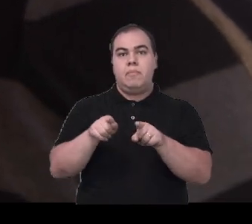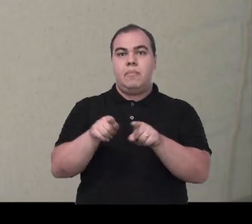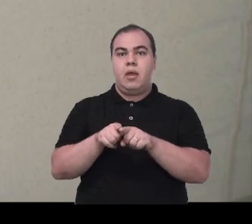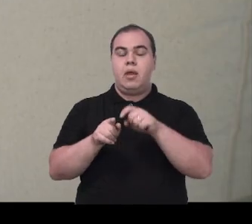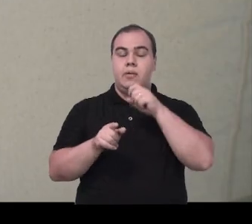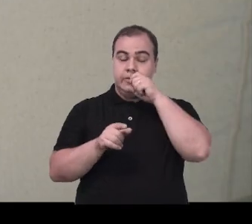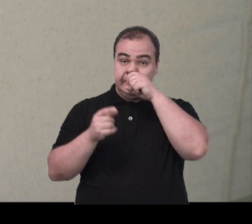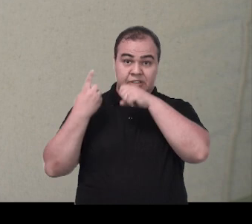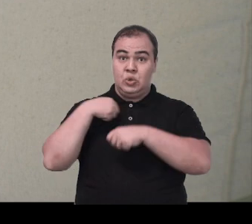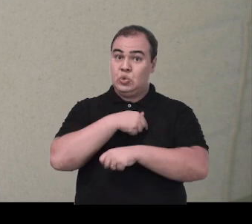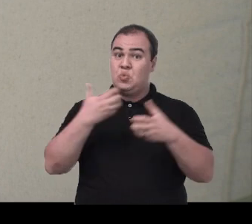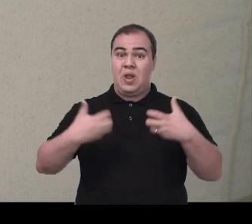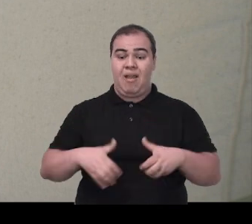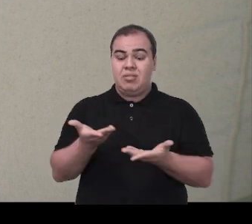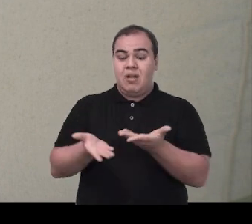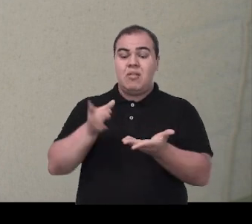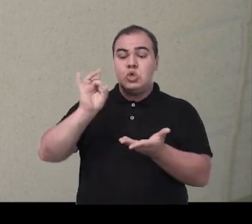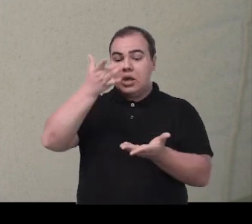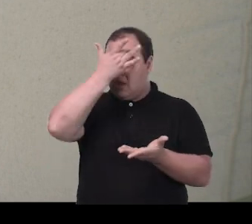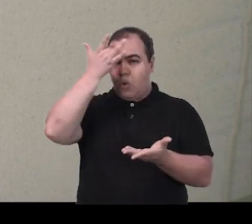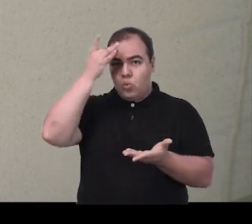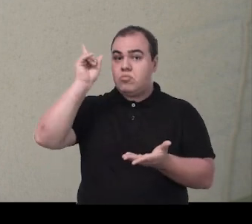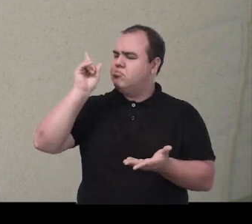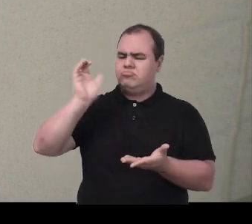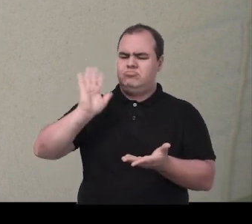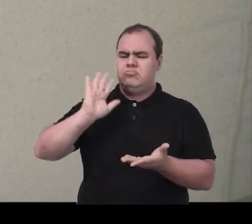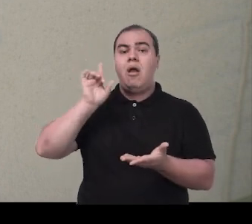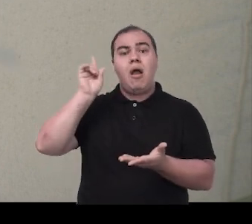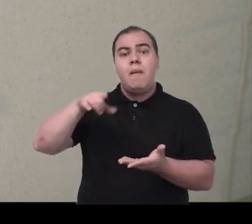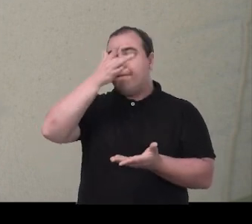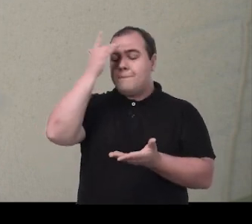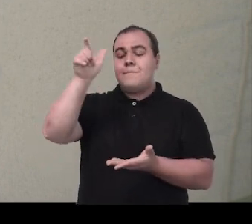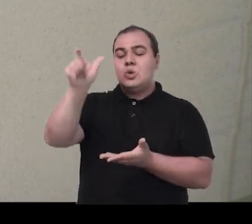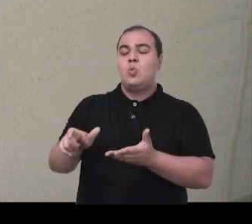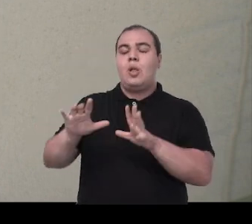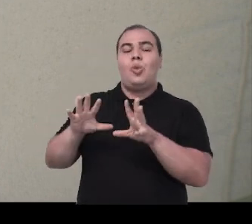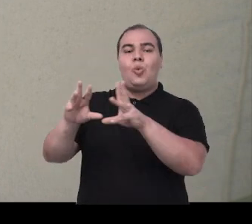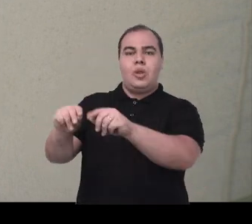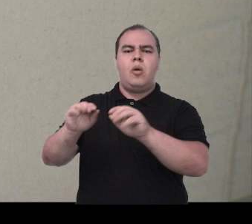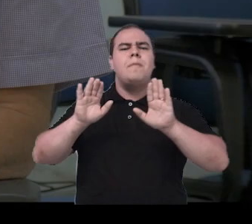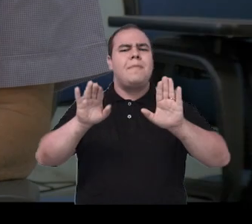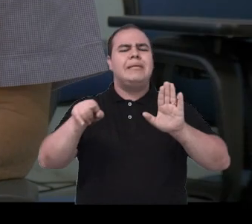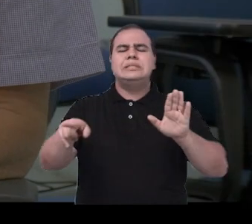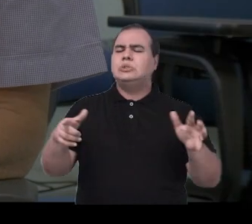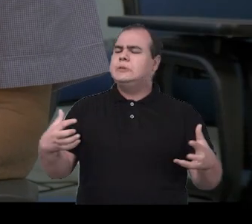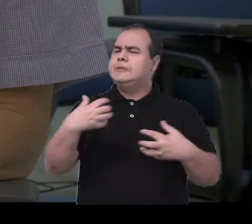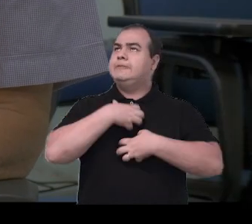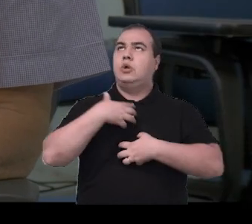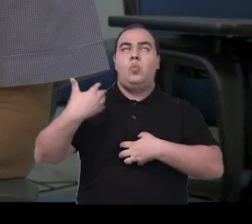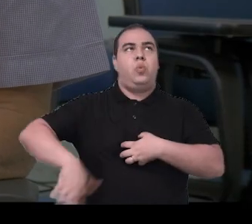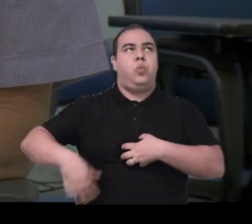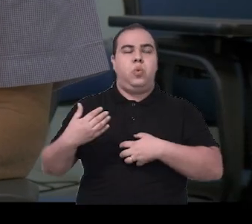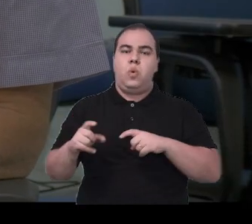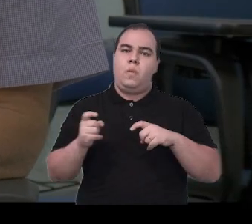avançada. A gente não quer só tratar da saúde mental, a gente quer tratar do ser humano como um todo, um ser integral. Mas isso gerou